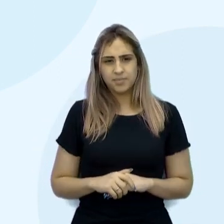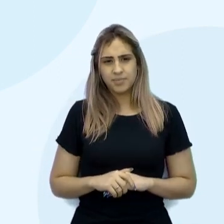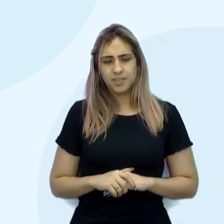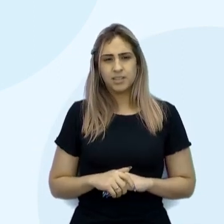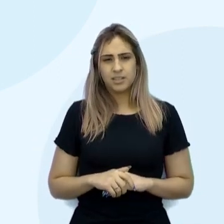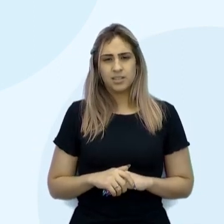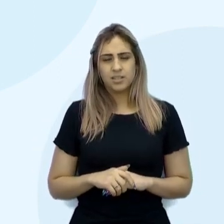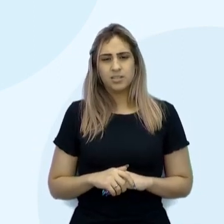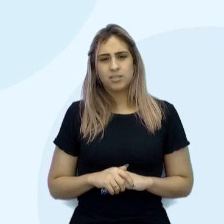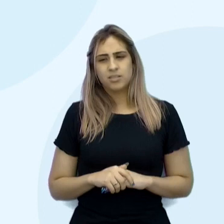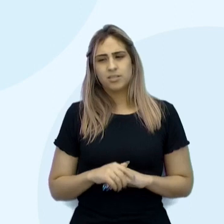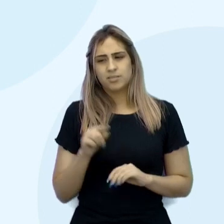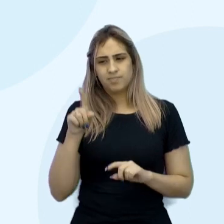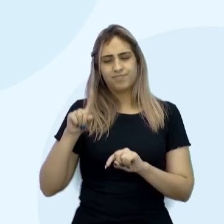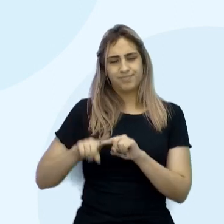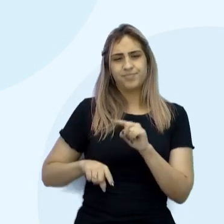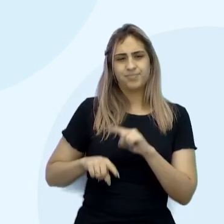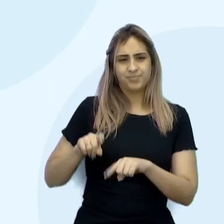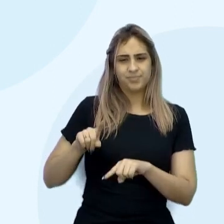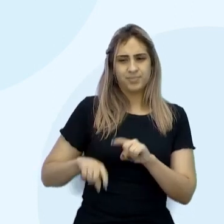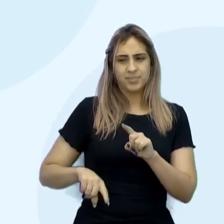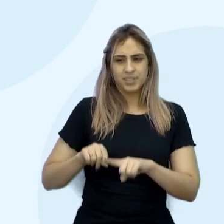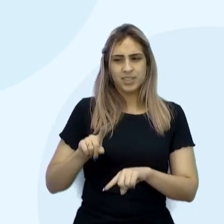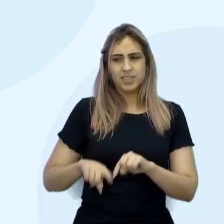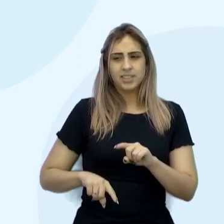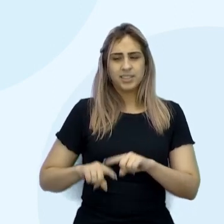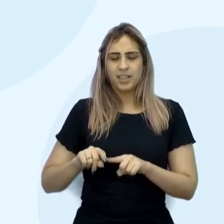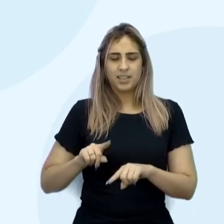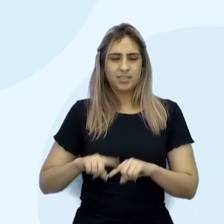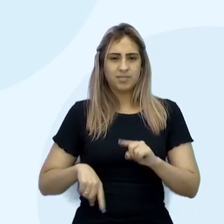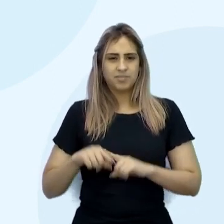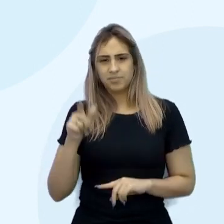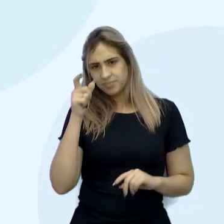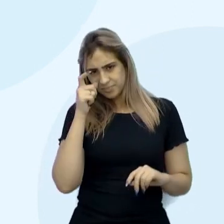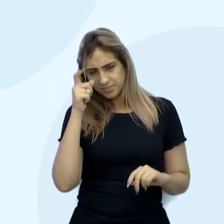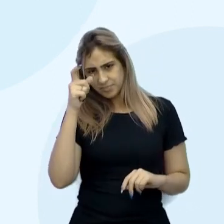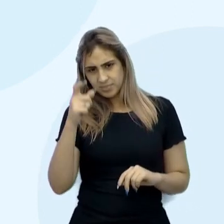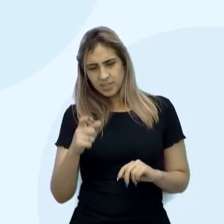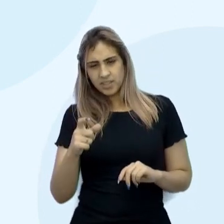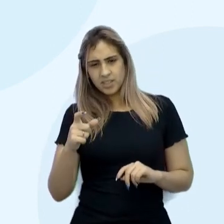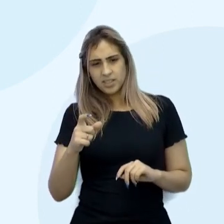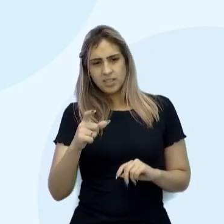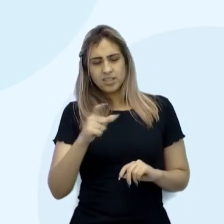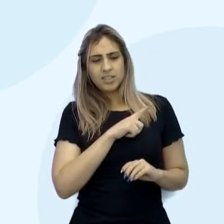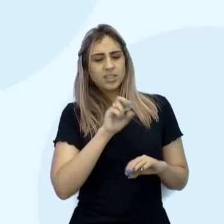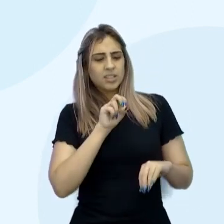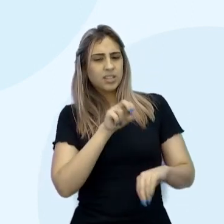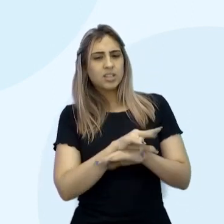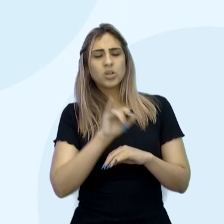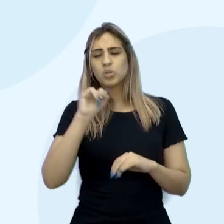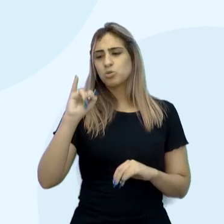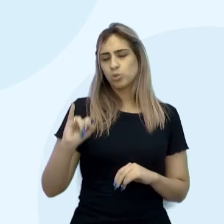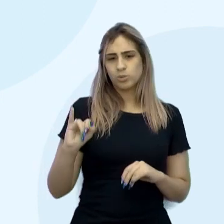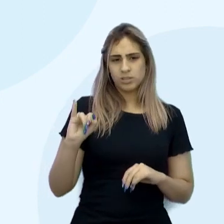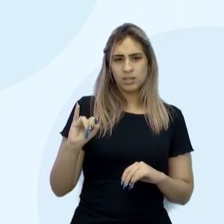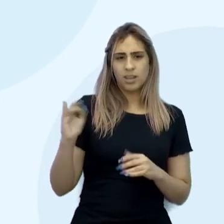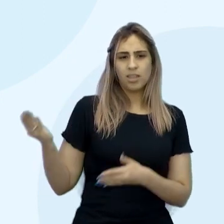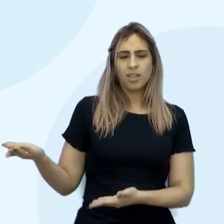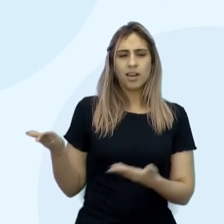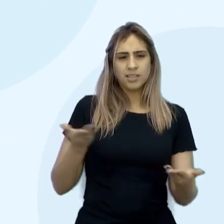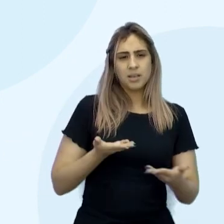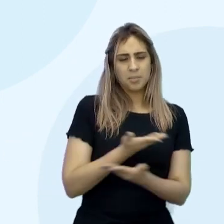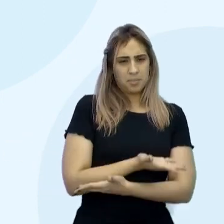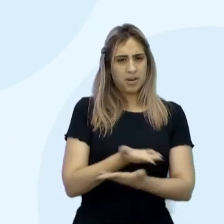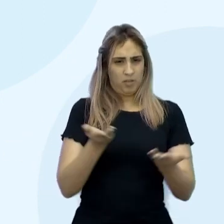divulga esse material. A gente faz ele pensando sempre em traduzir, né, e trazer para vocês